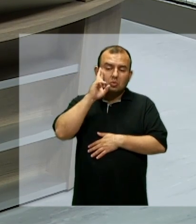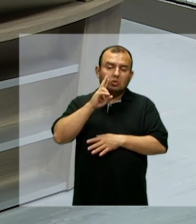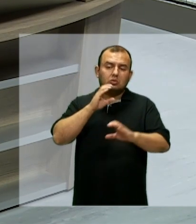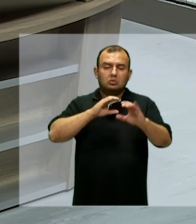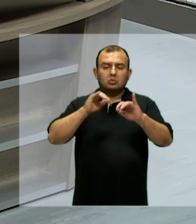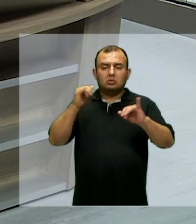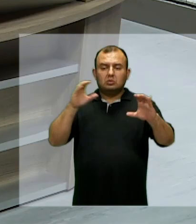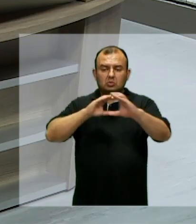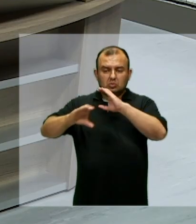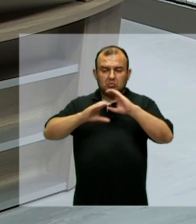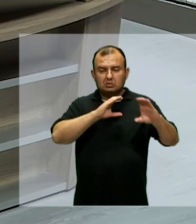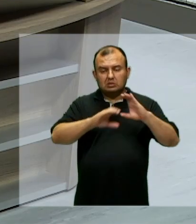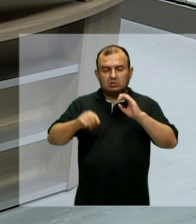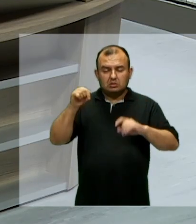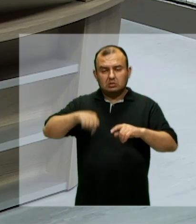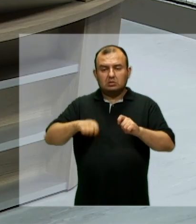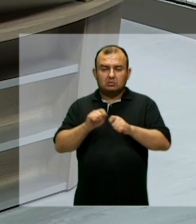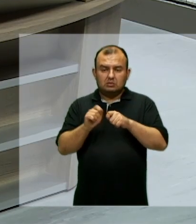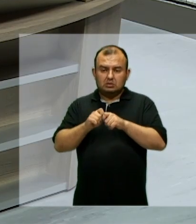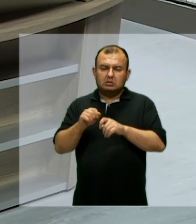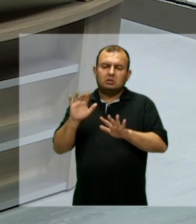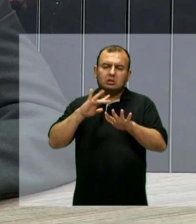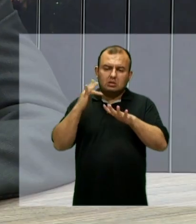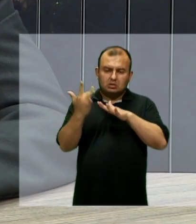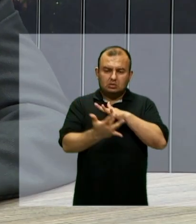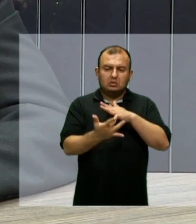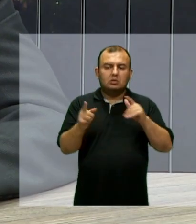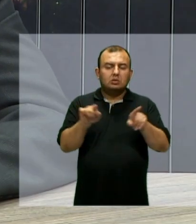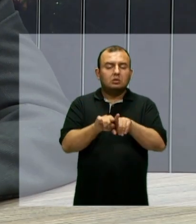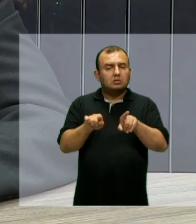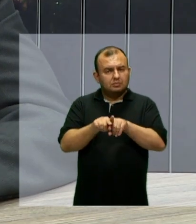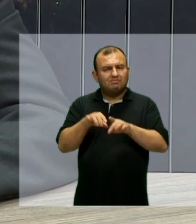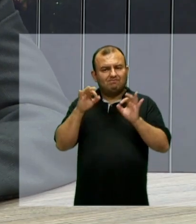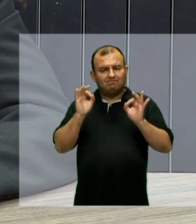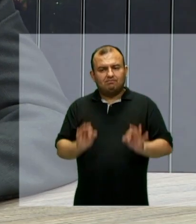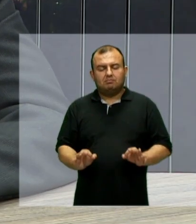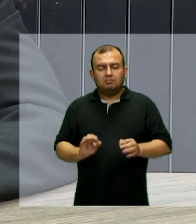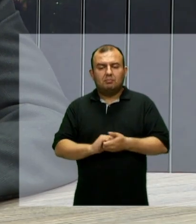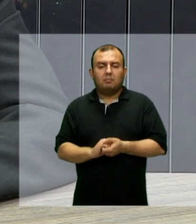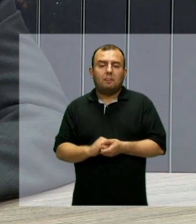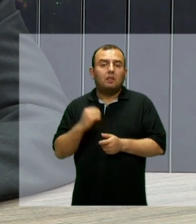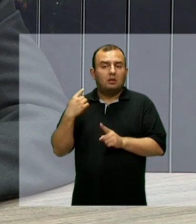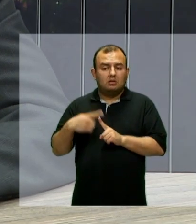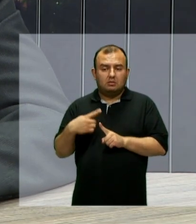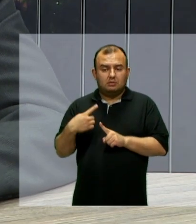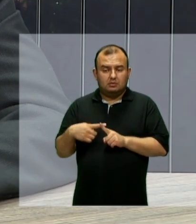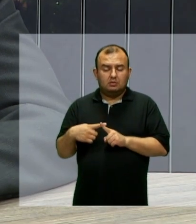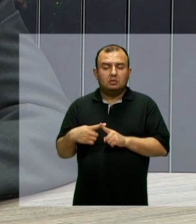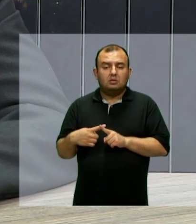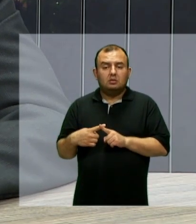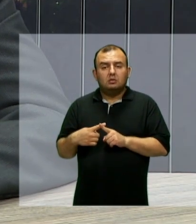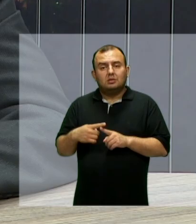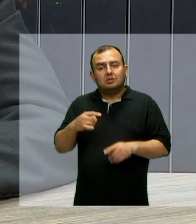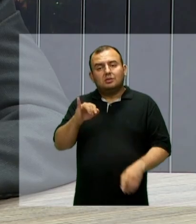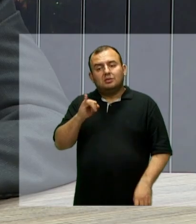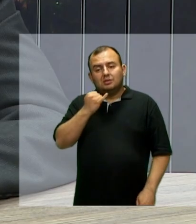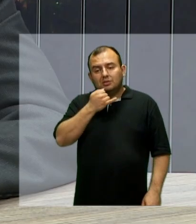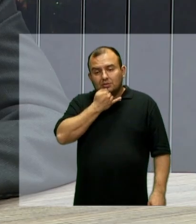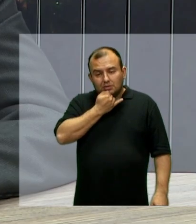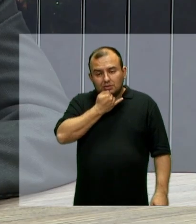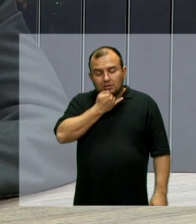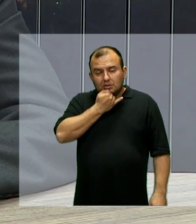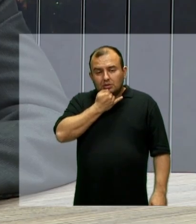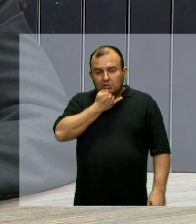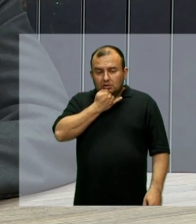estamos fazendo aqui hoje, as redes sociais, né? Com certeza. Porque, infelizmente, quando